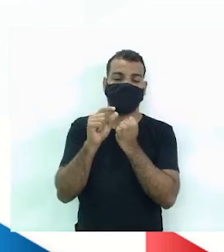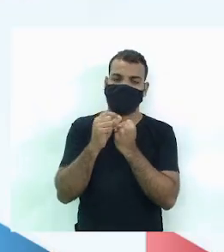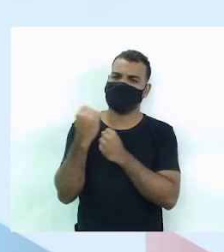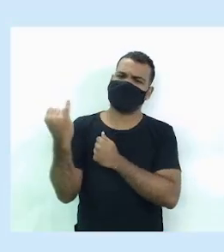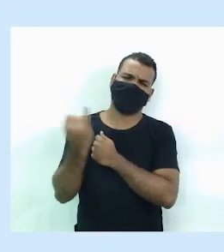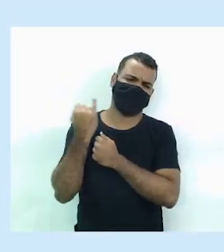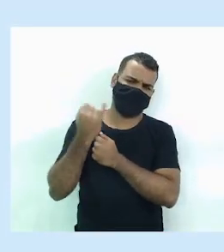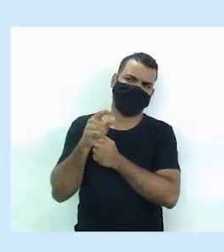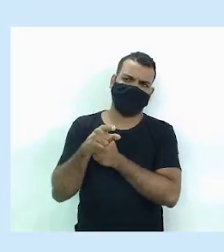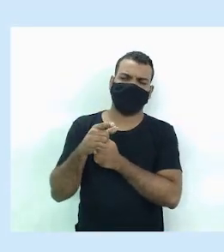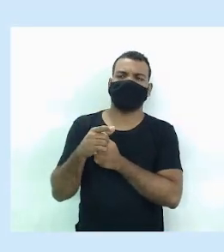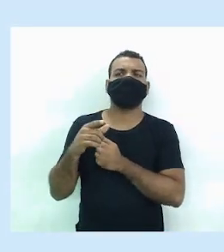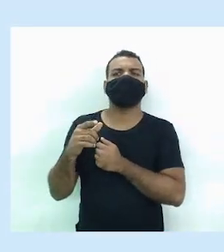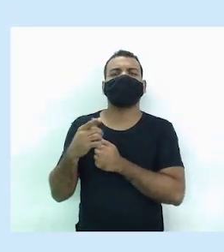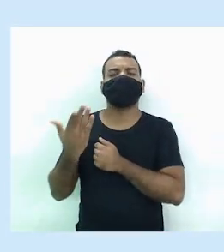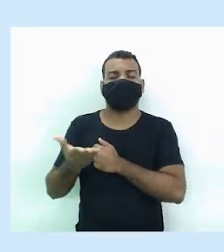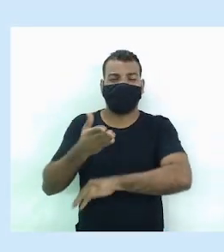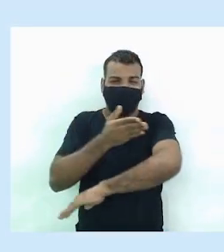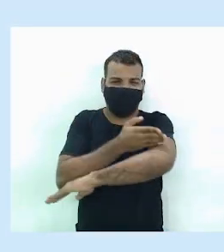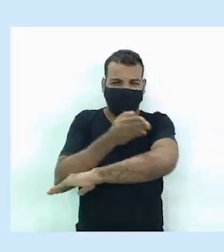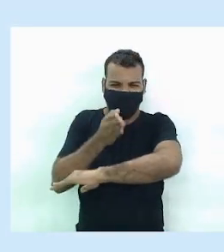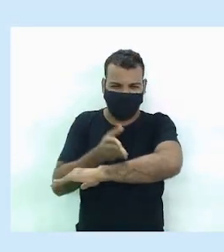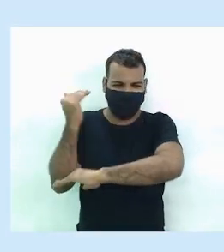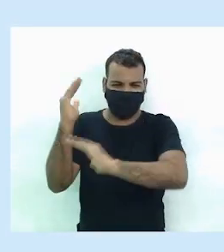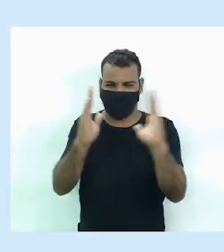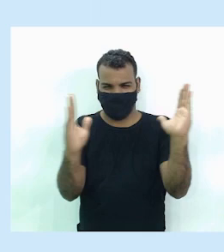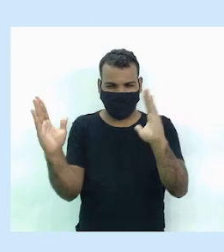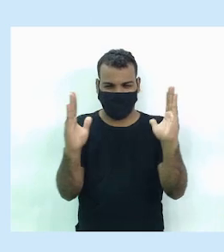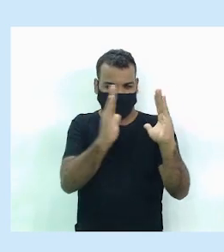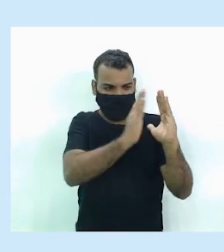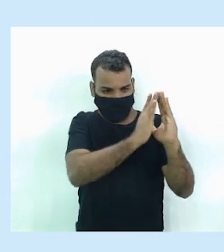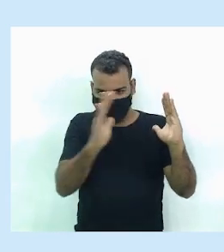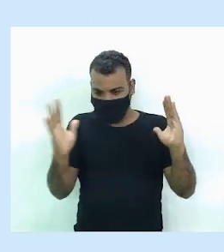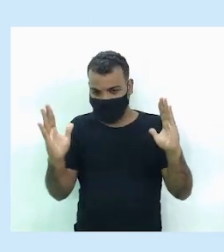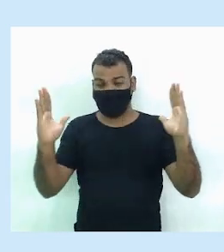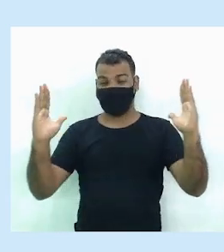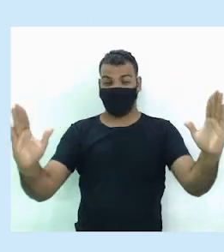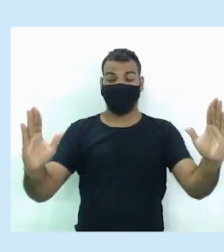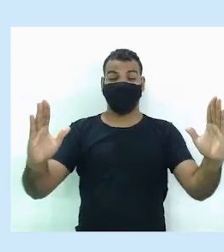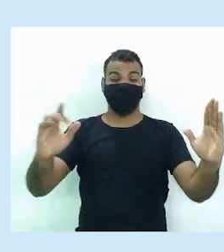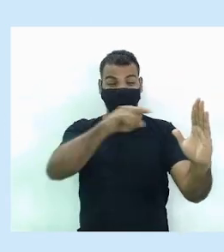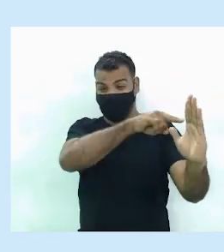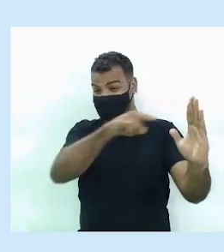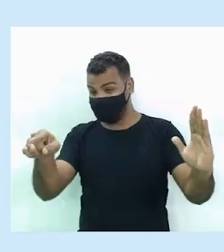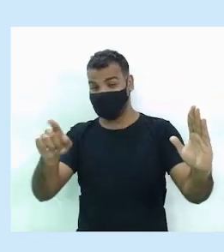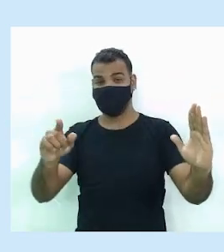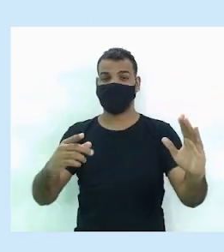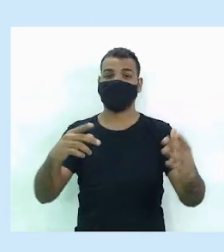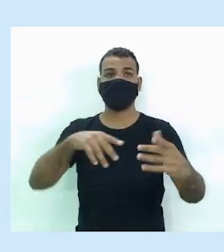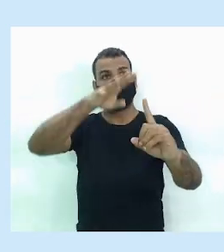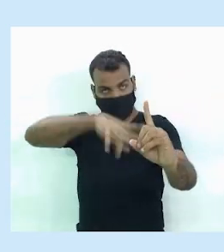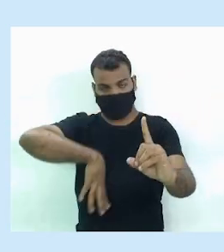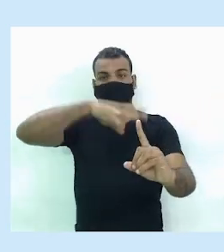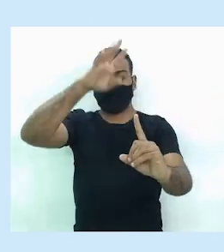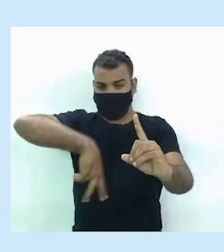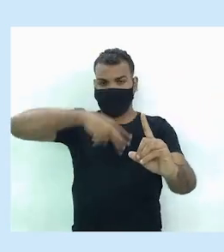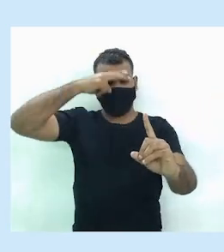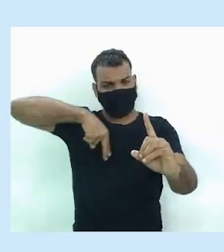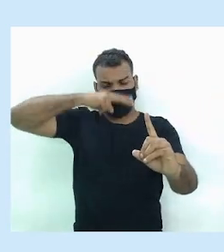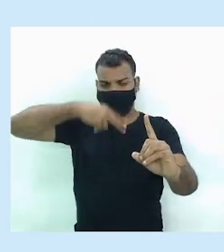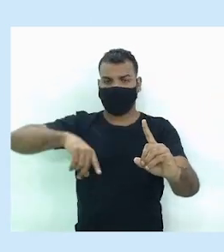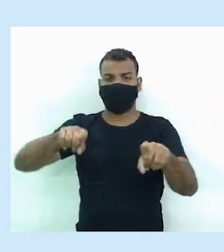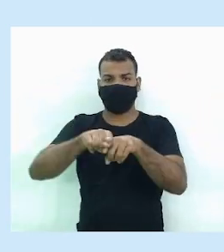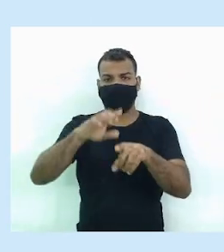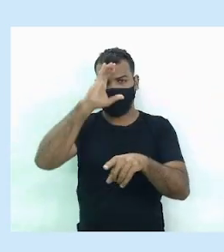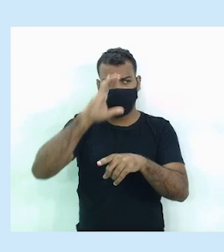entender a Idade Média. A Idade Média ela é marcada, gente, por muita questão. Primeiro, a servidão, a gente vai ter a expansão